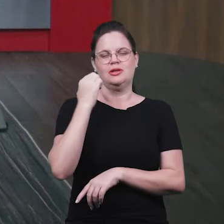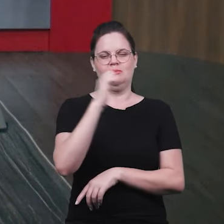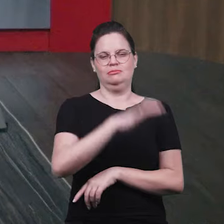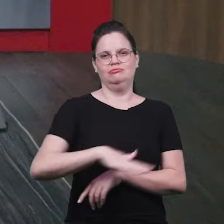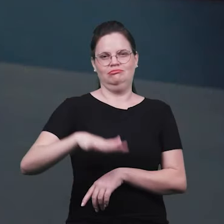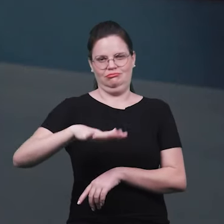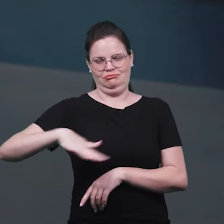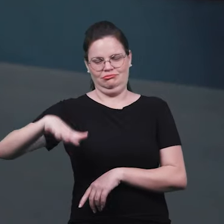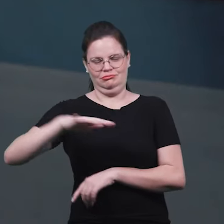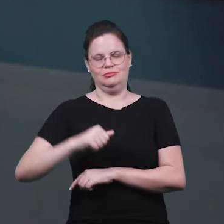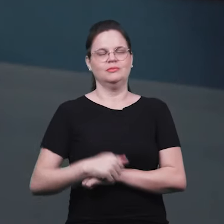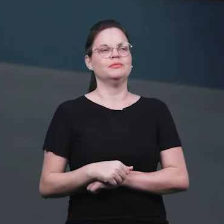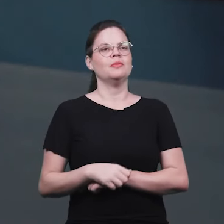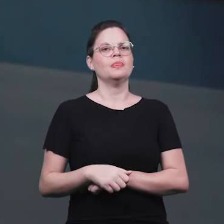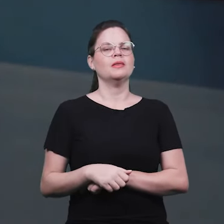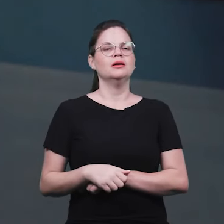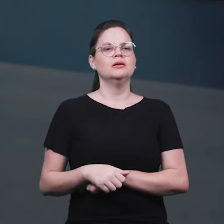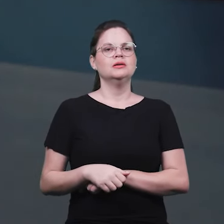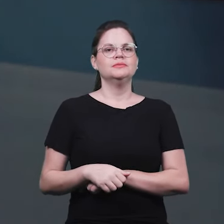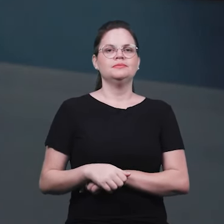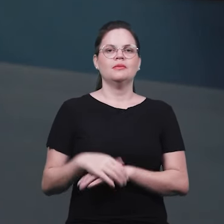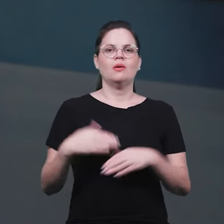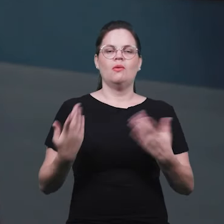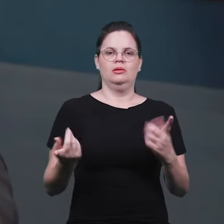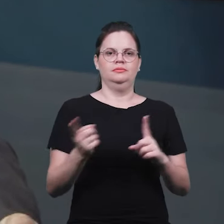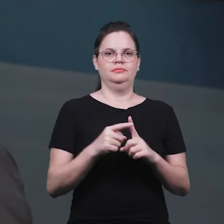de atuação. Então, nós temos hoje, quais são os